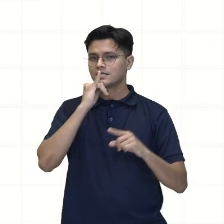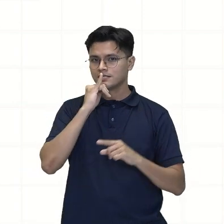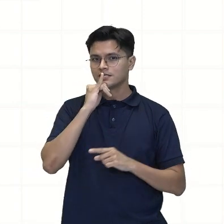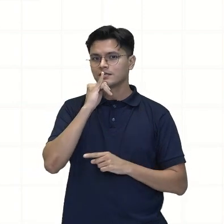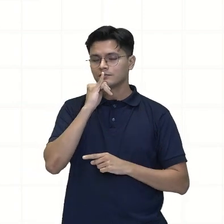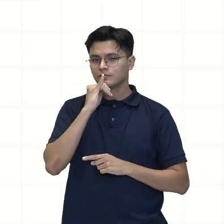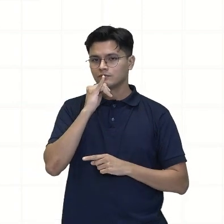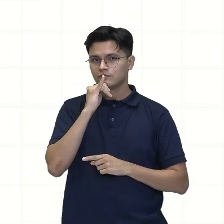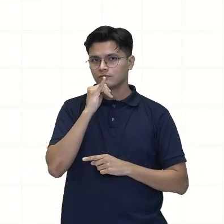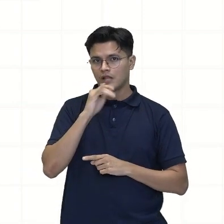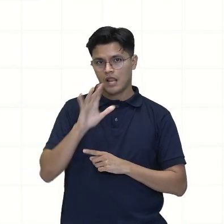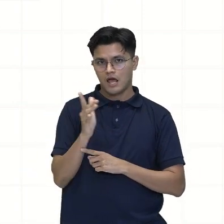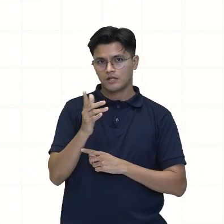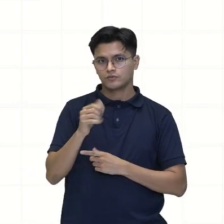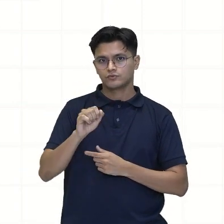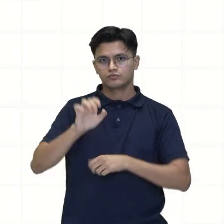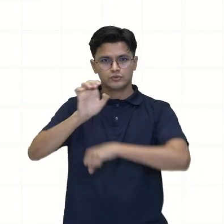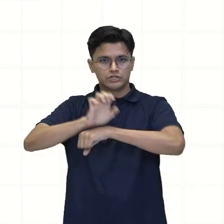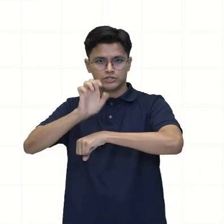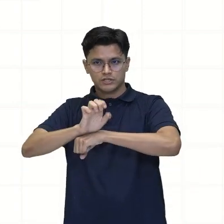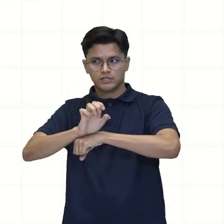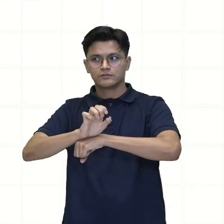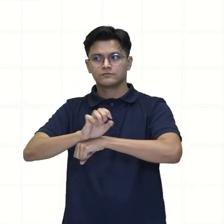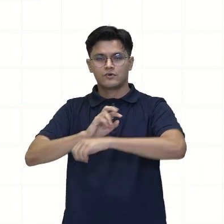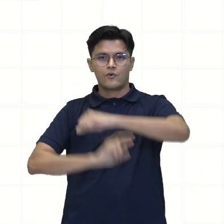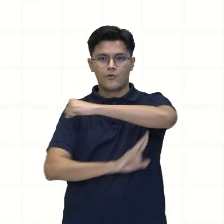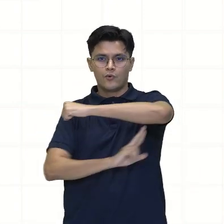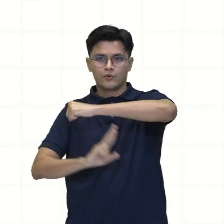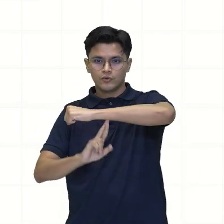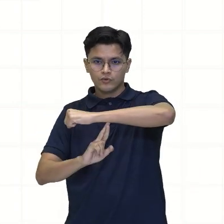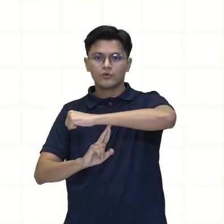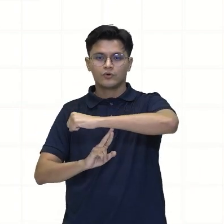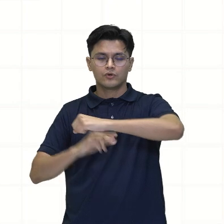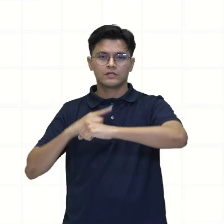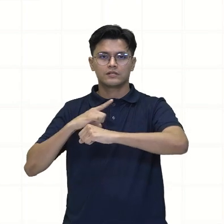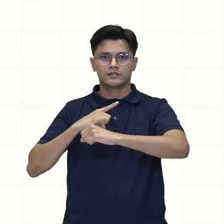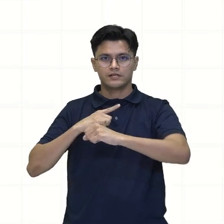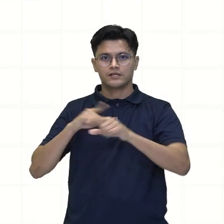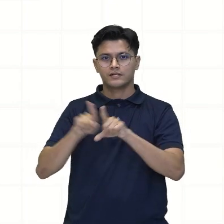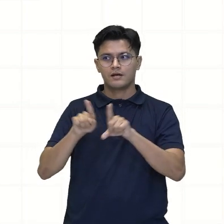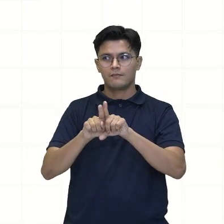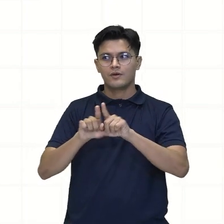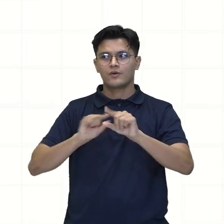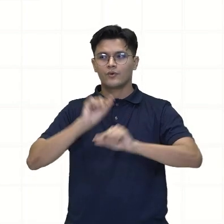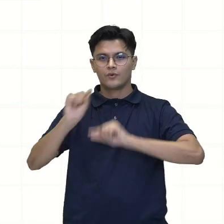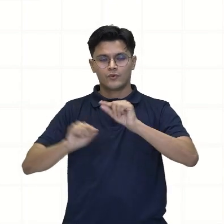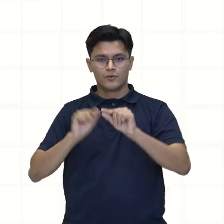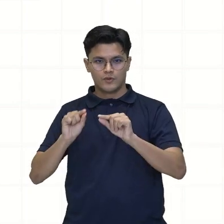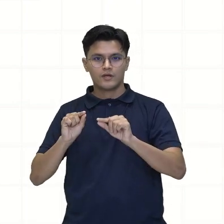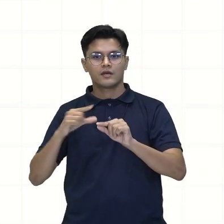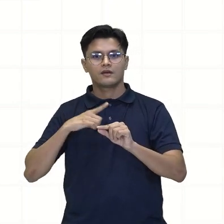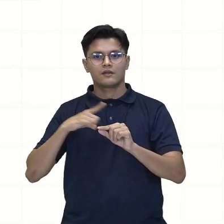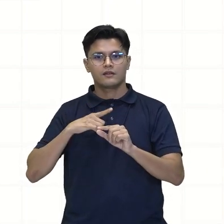no estado de Rondônia, né, a gente vai ver aí uma concentração desses